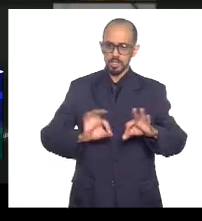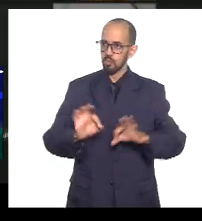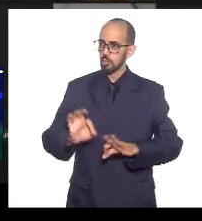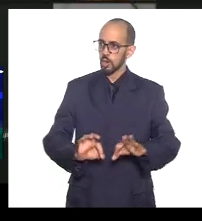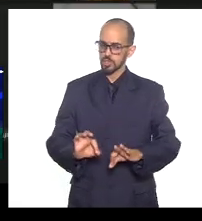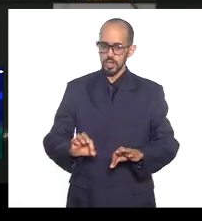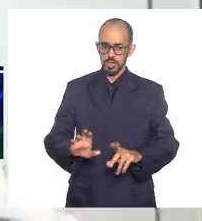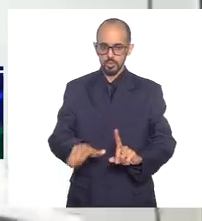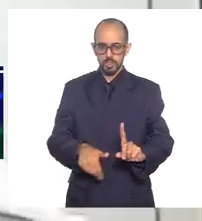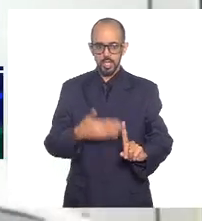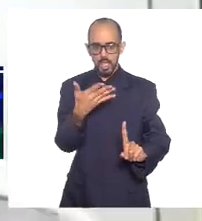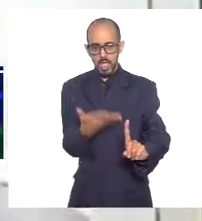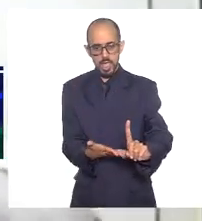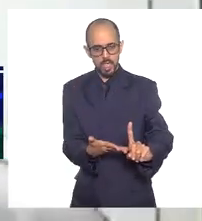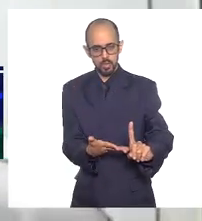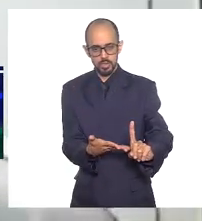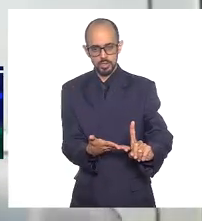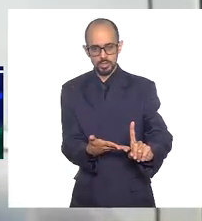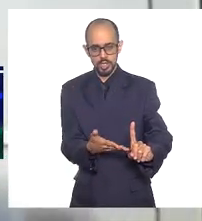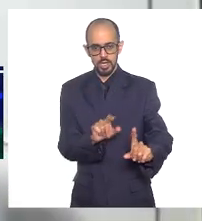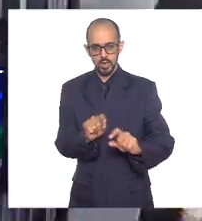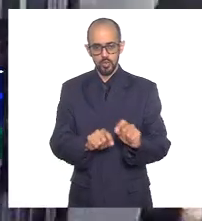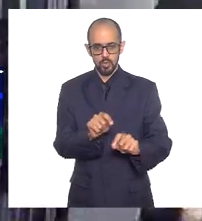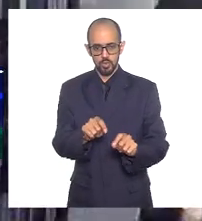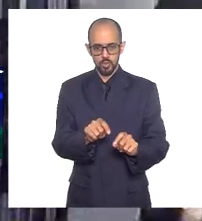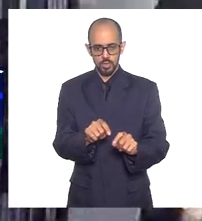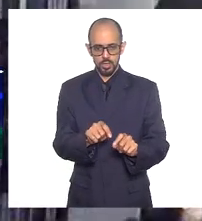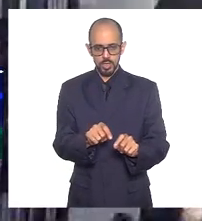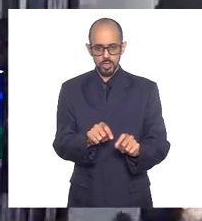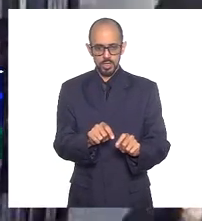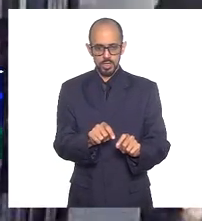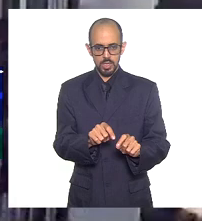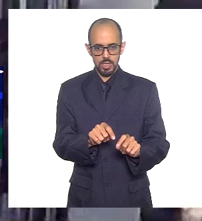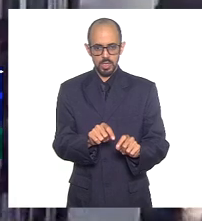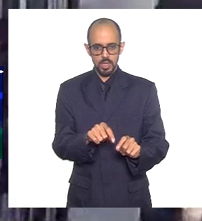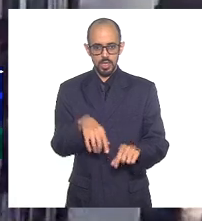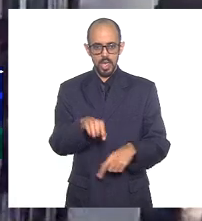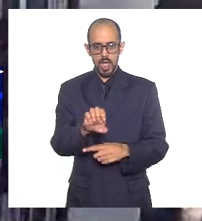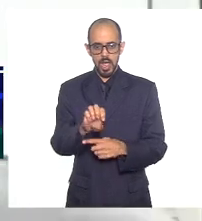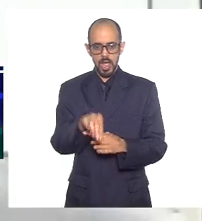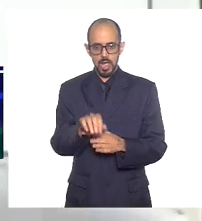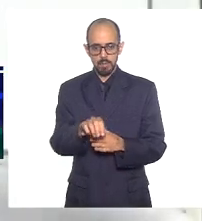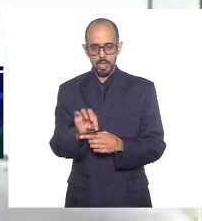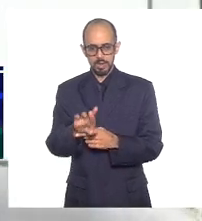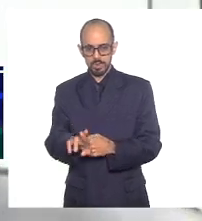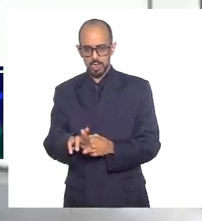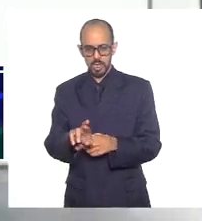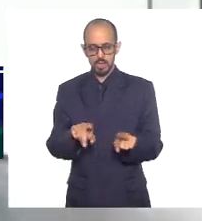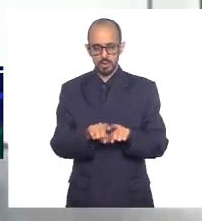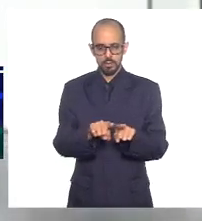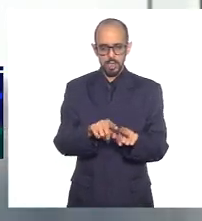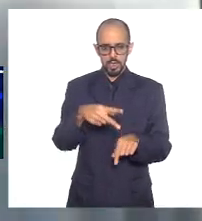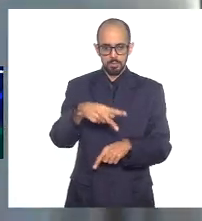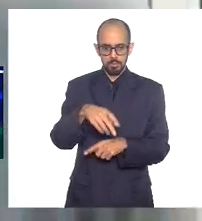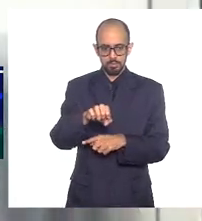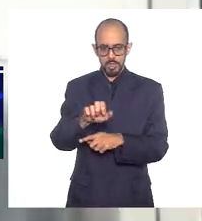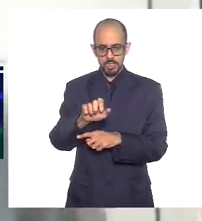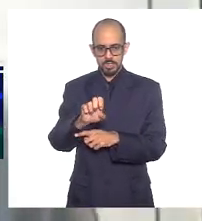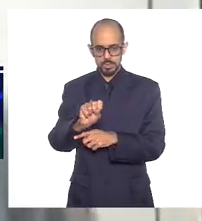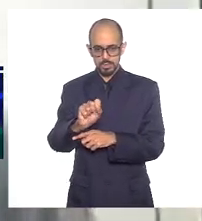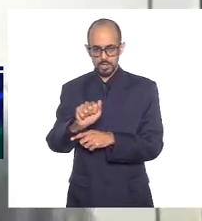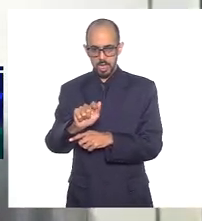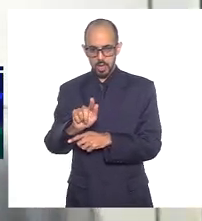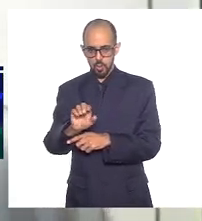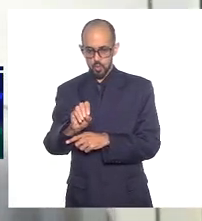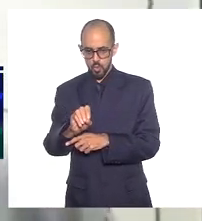visa reconhecer a Pesagro e a Emater como empresa que tem relevante